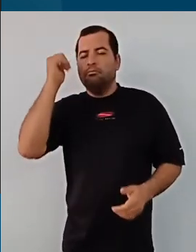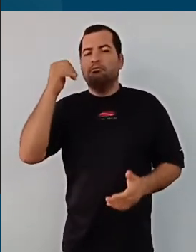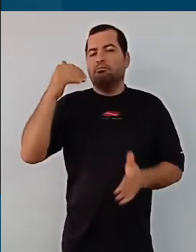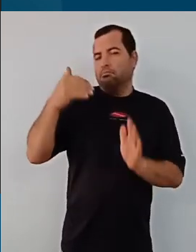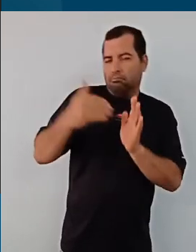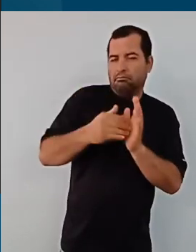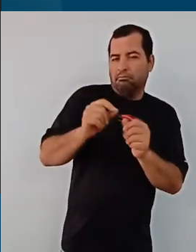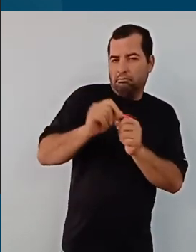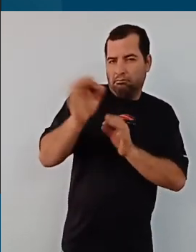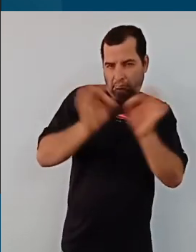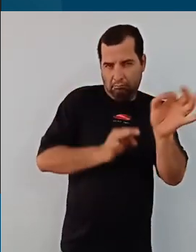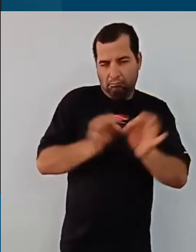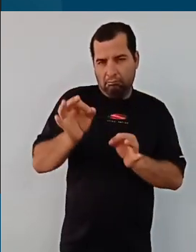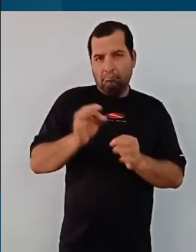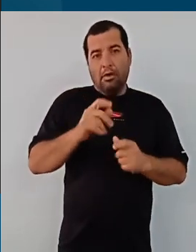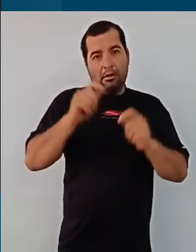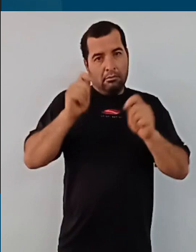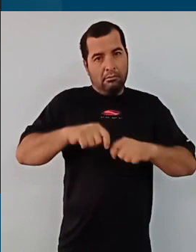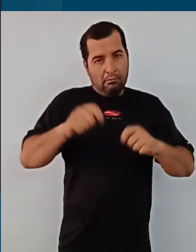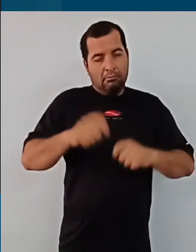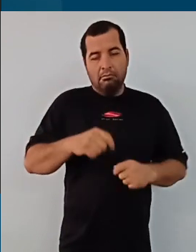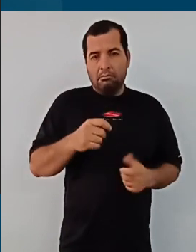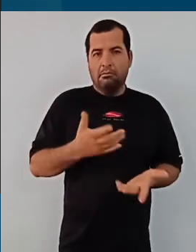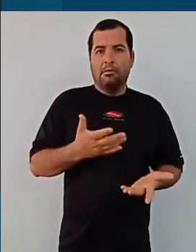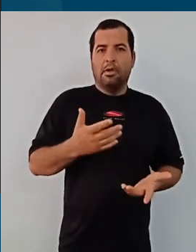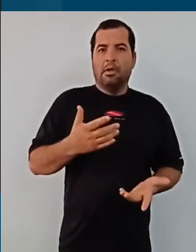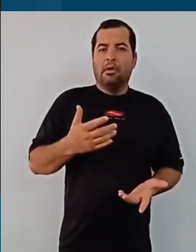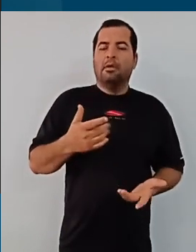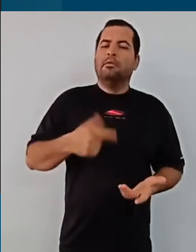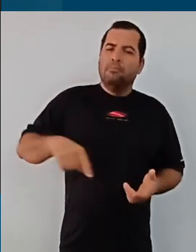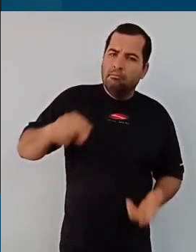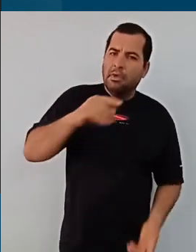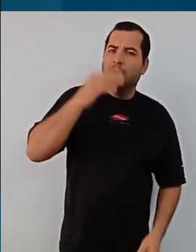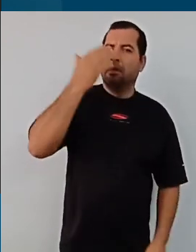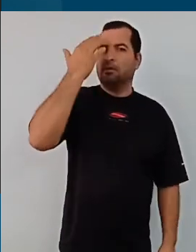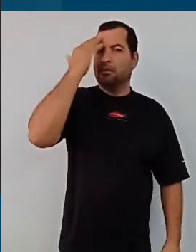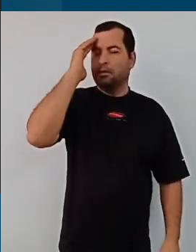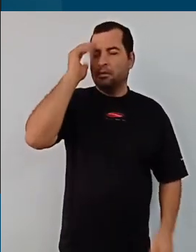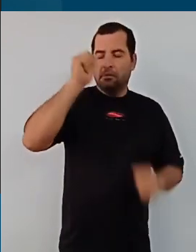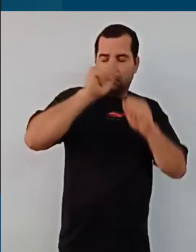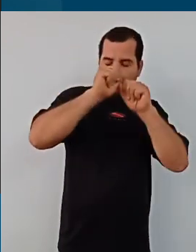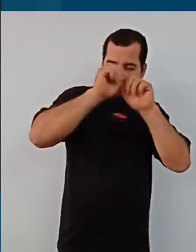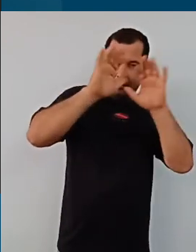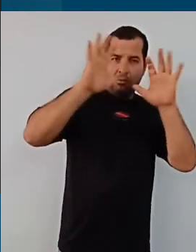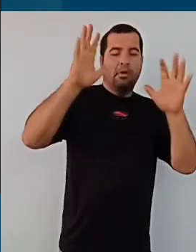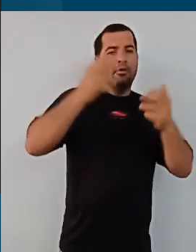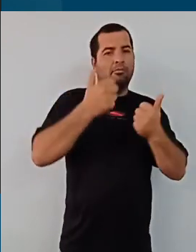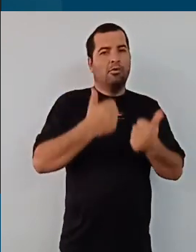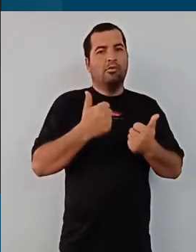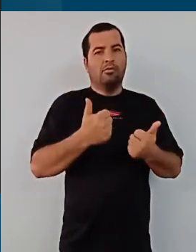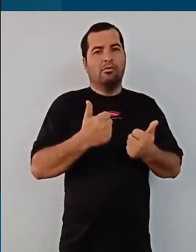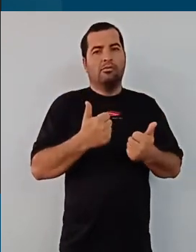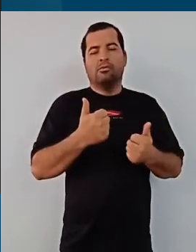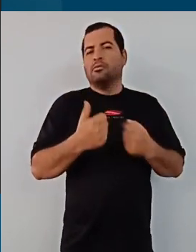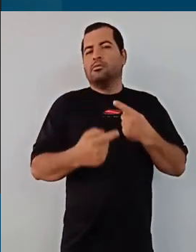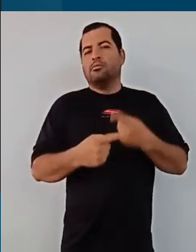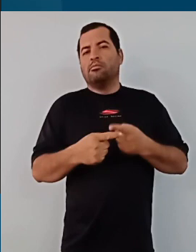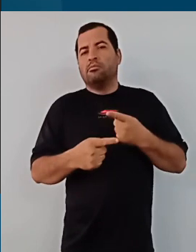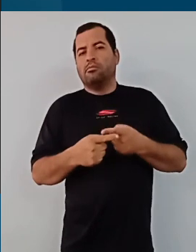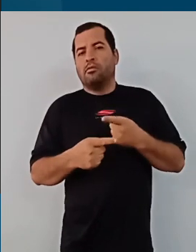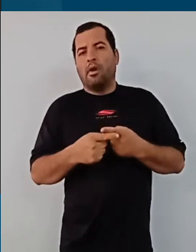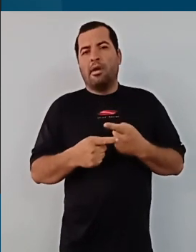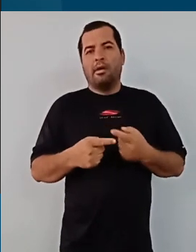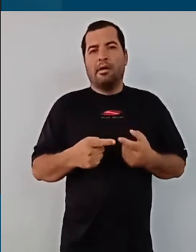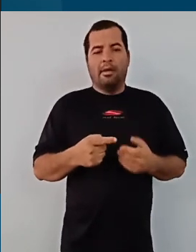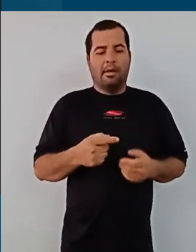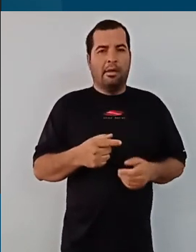competências, deu uma boa noção para nós que estamos ouvindo do por que elas